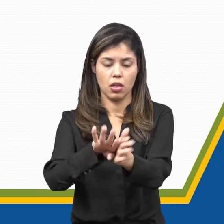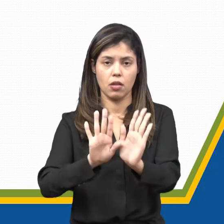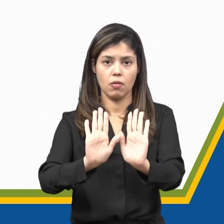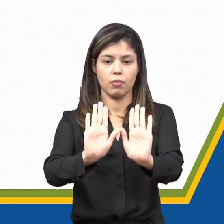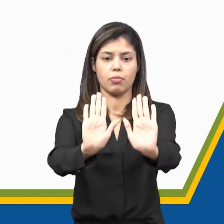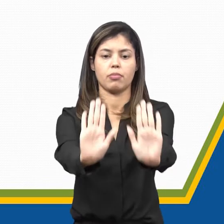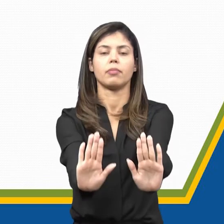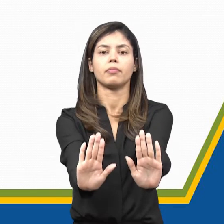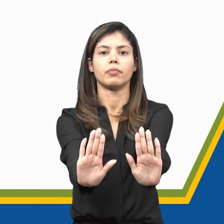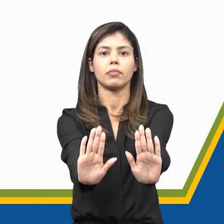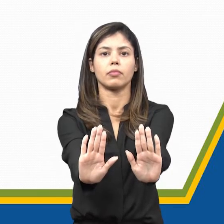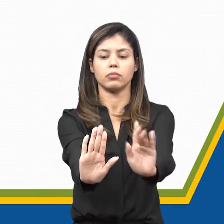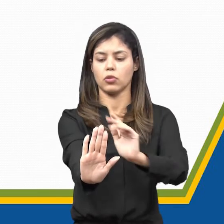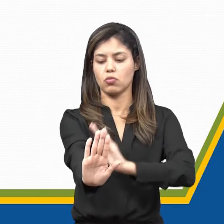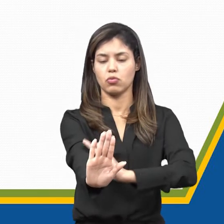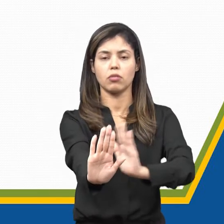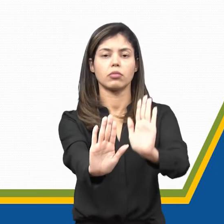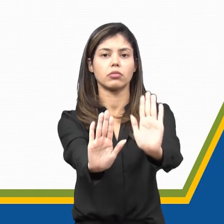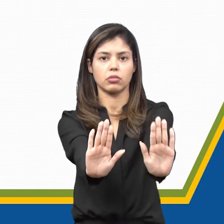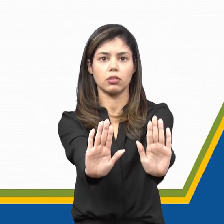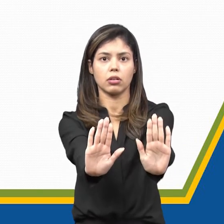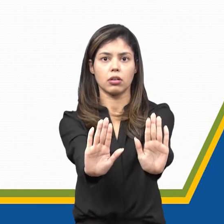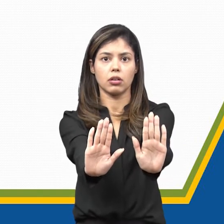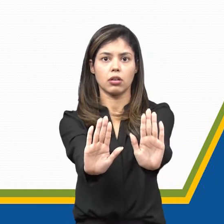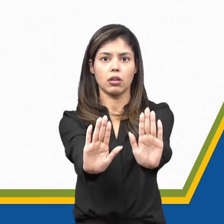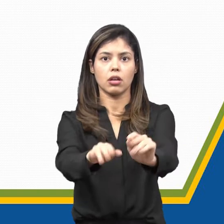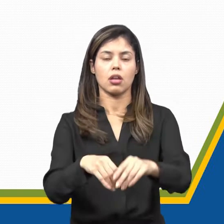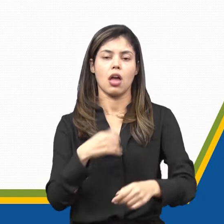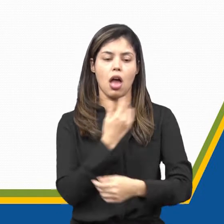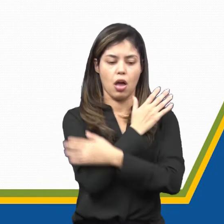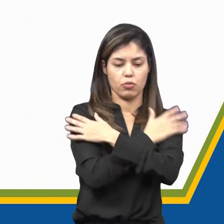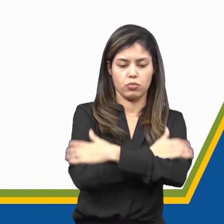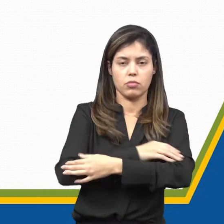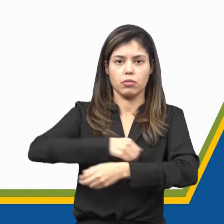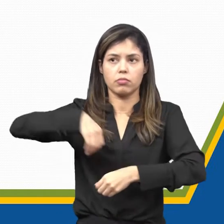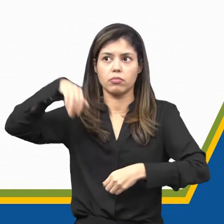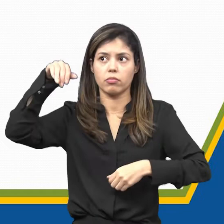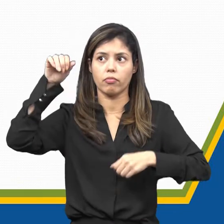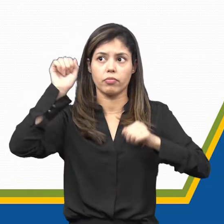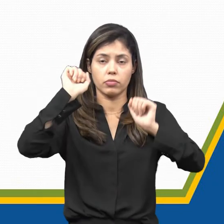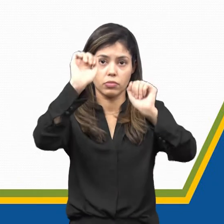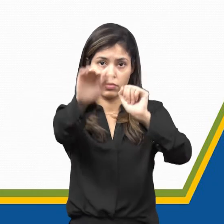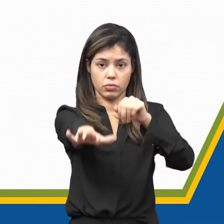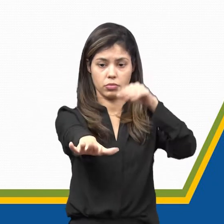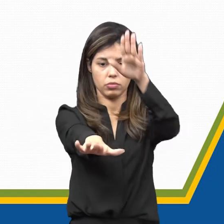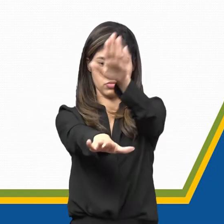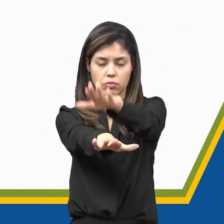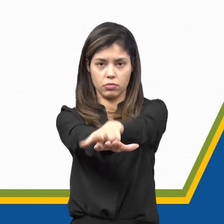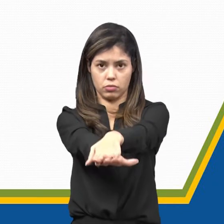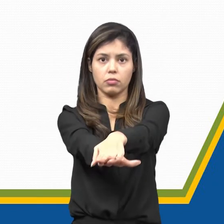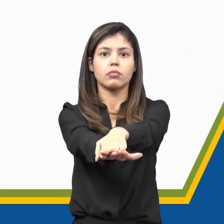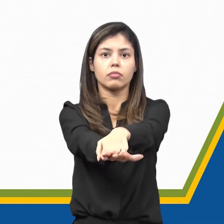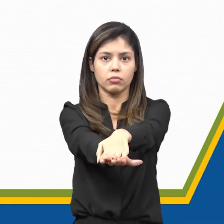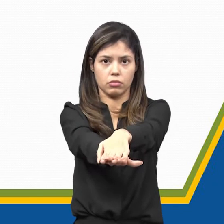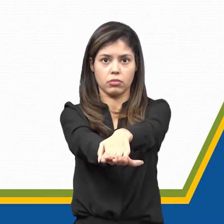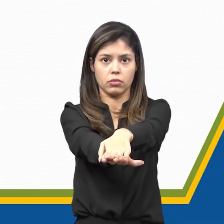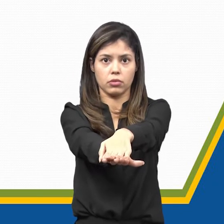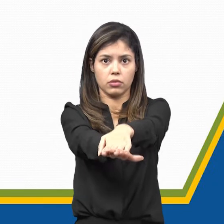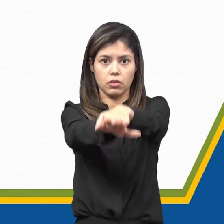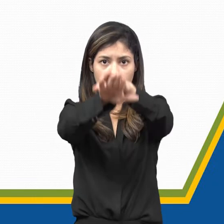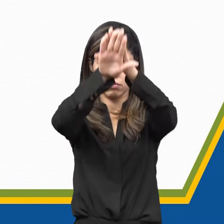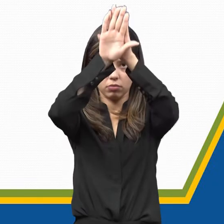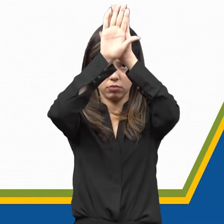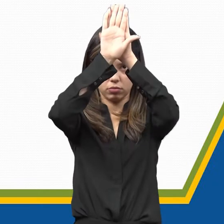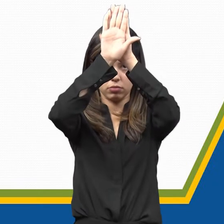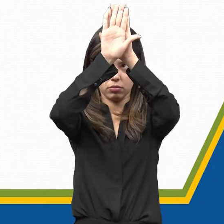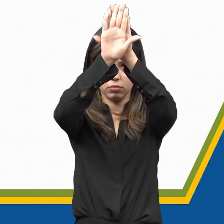apoio, com os joelhos estendidos, ergue os braços com a mão sobreposta, ou seja, uma mão sobre a outra, e no alto, acima da